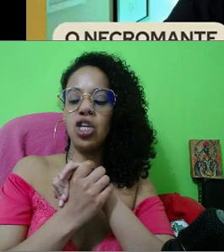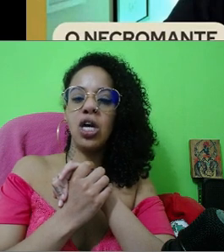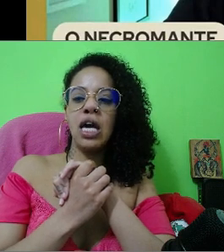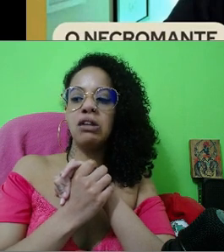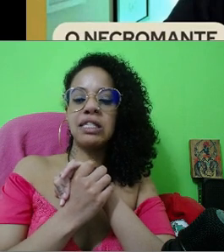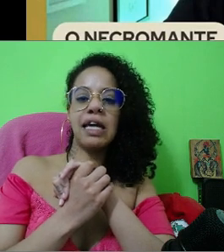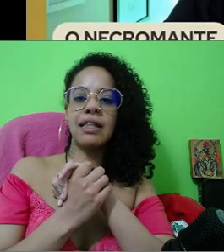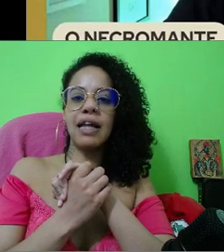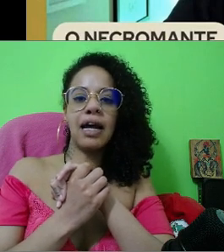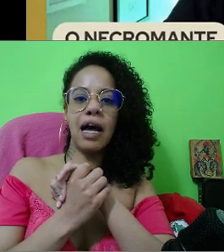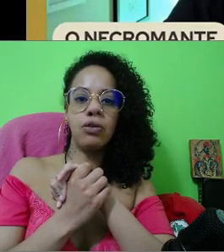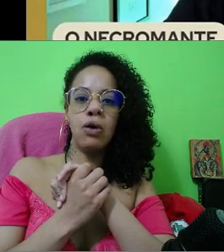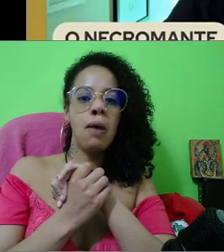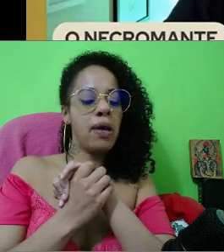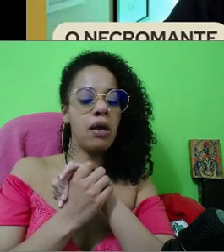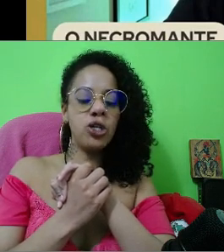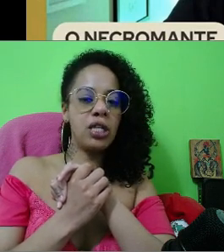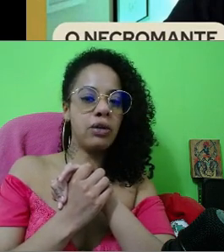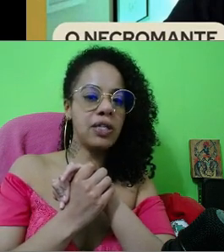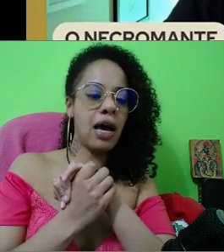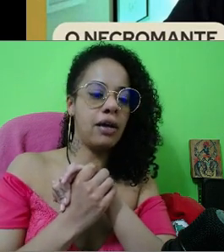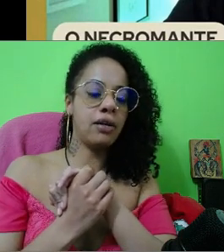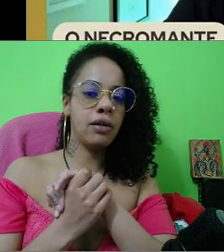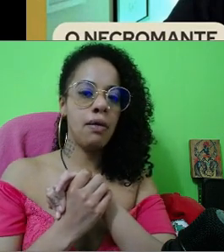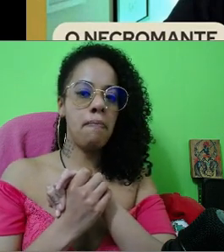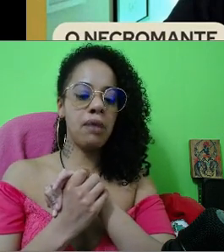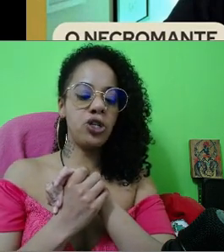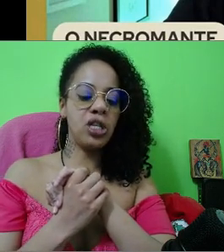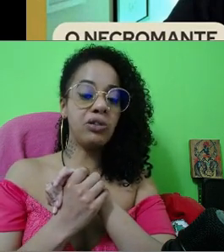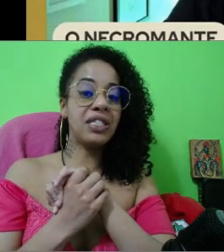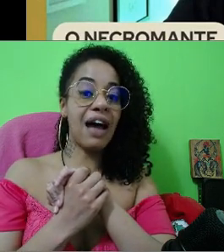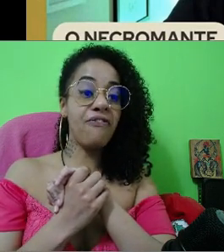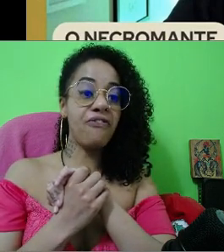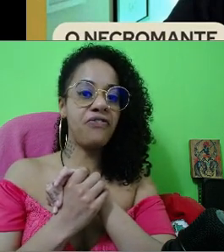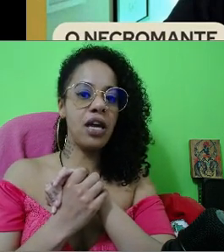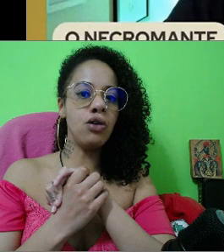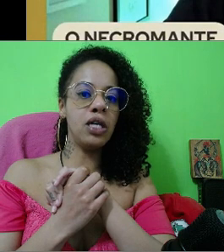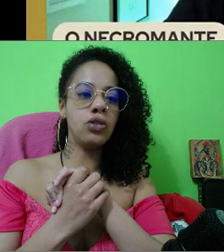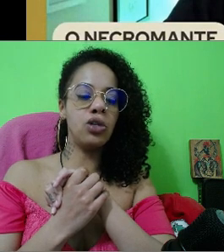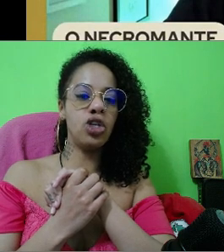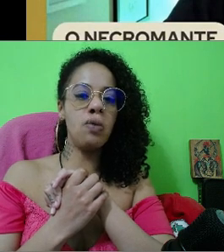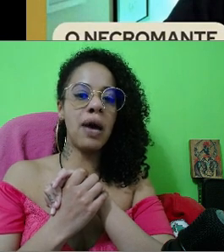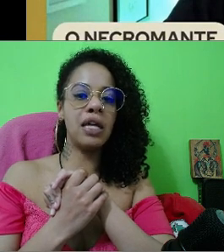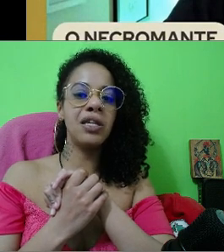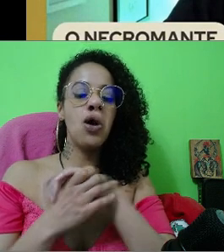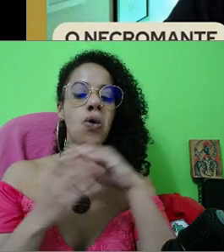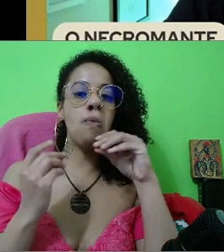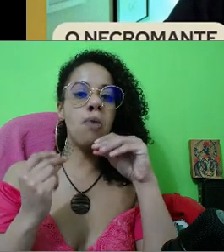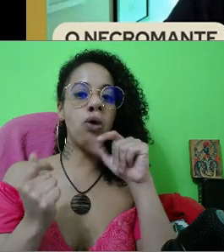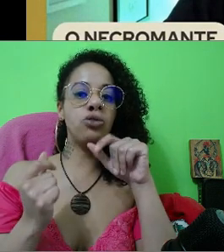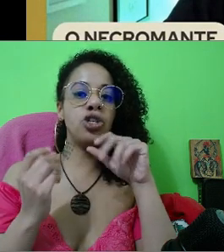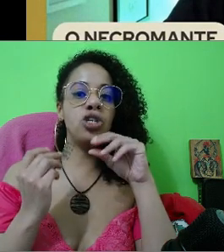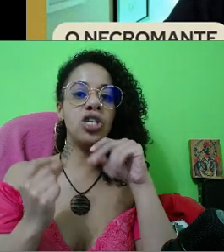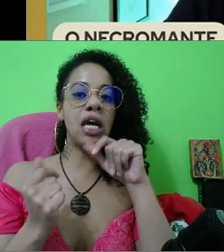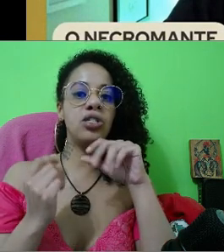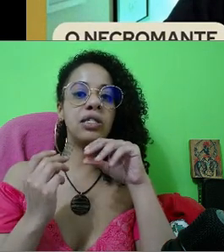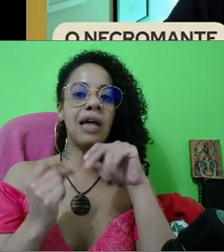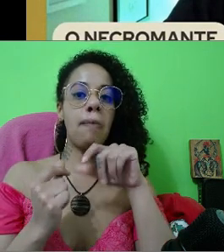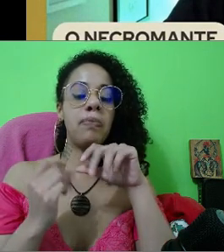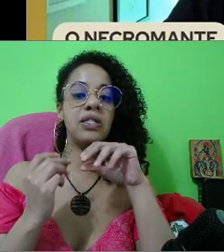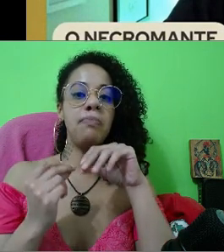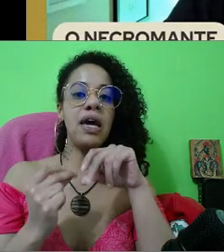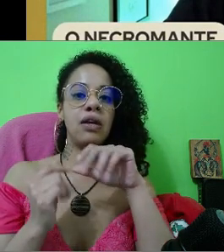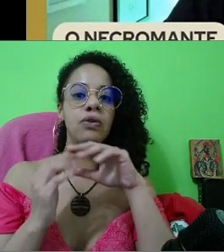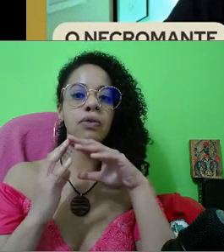de ser atacado pelo amor de Deus cara pelo amor de Deus tá feio isso e digo mais um monte de